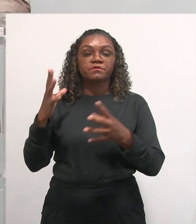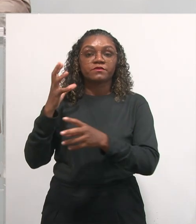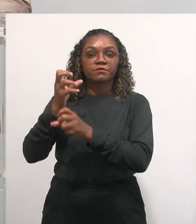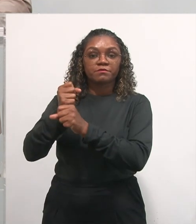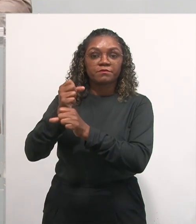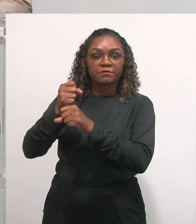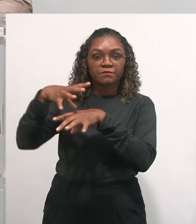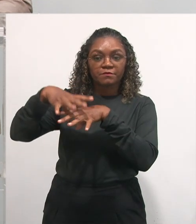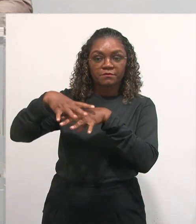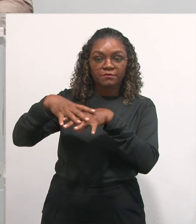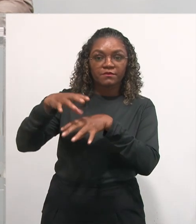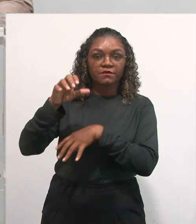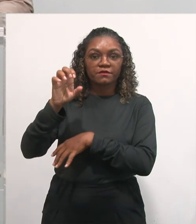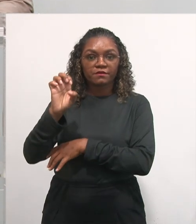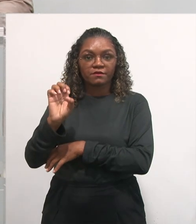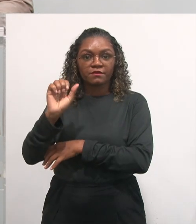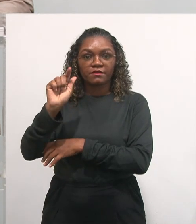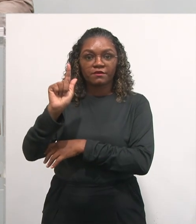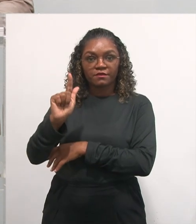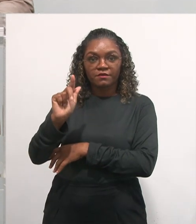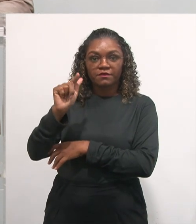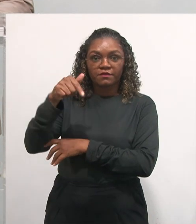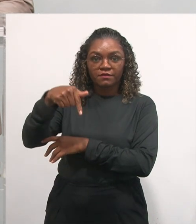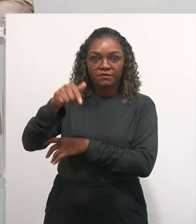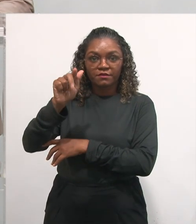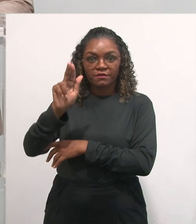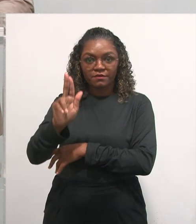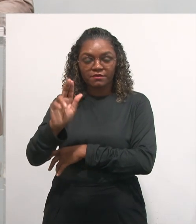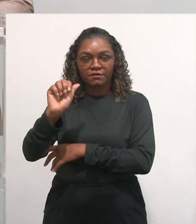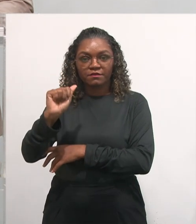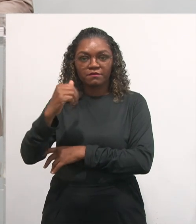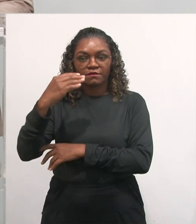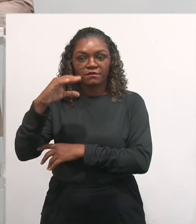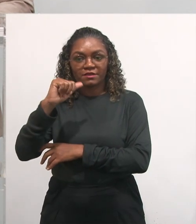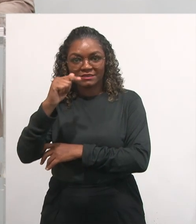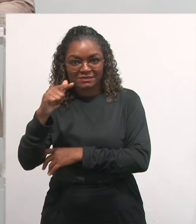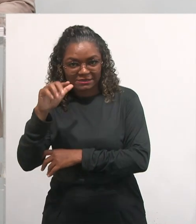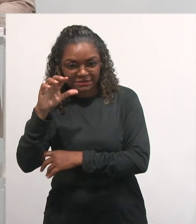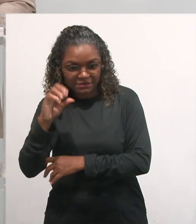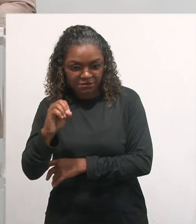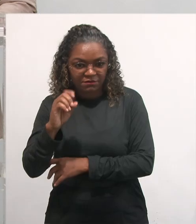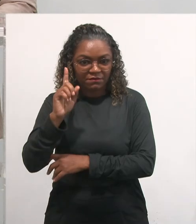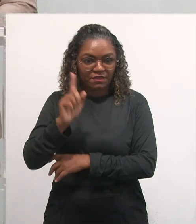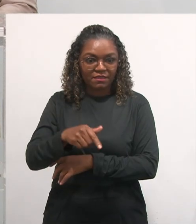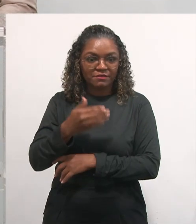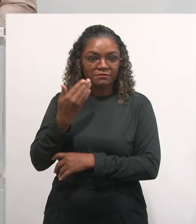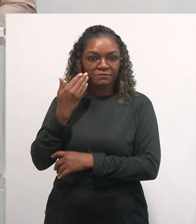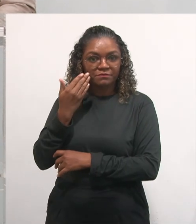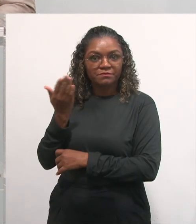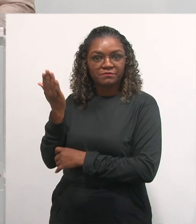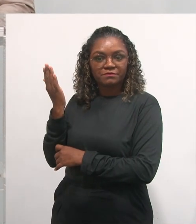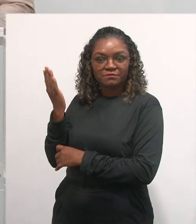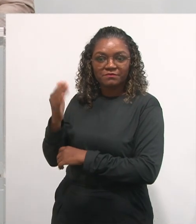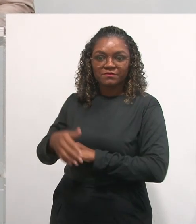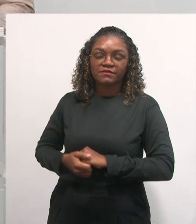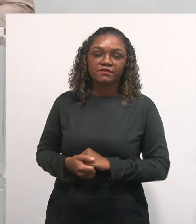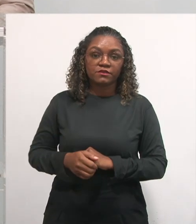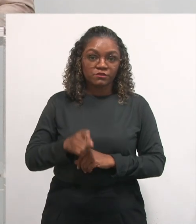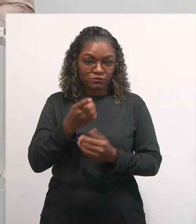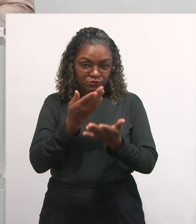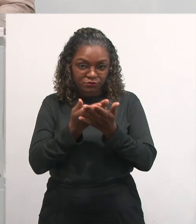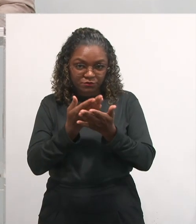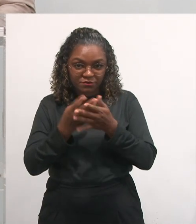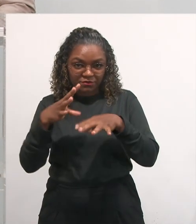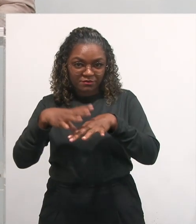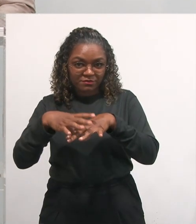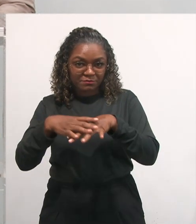por uma reta é a equação de primeiro grau. Vocês estudaram isso na disciplina de matemática básica, ok? Se não estudarem matemática básica, estudaram no